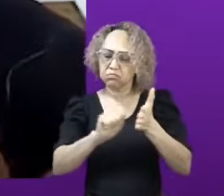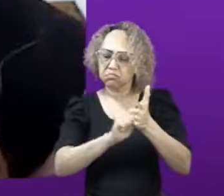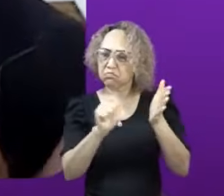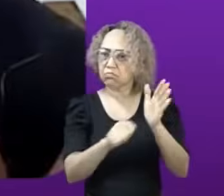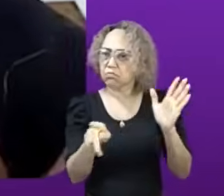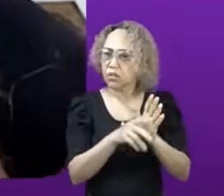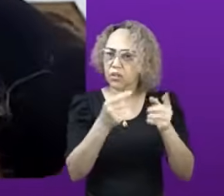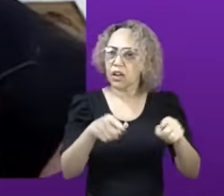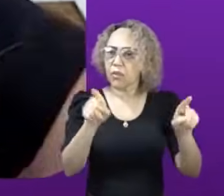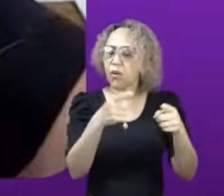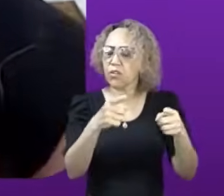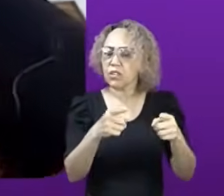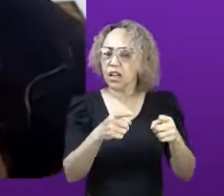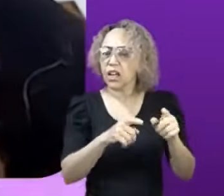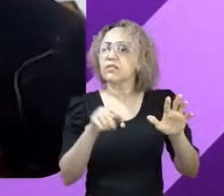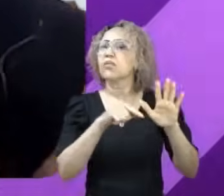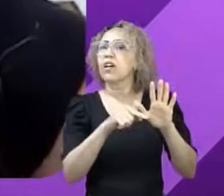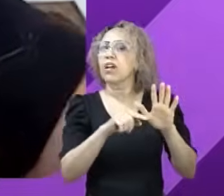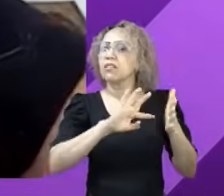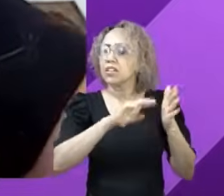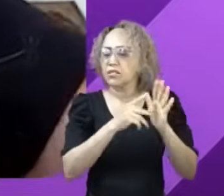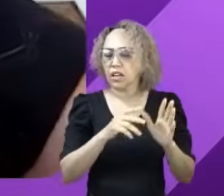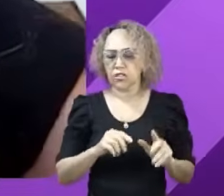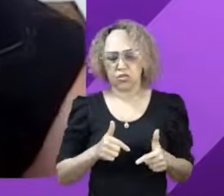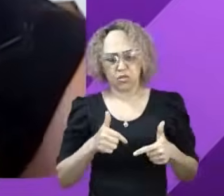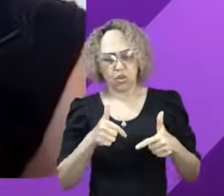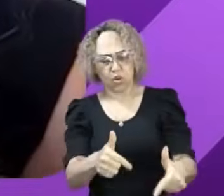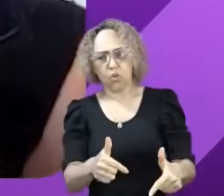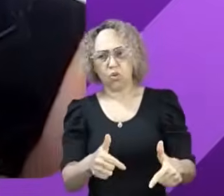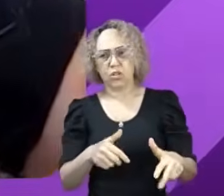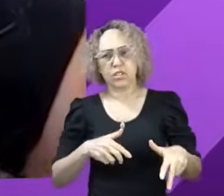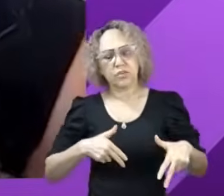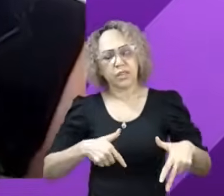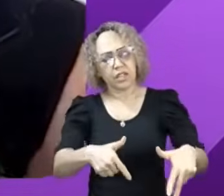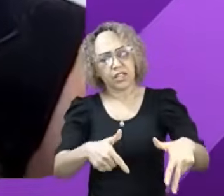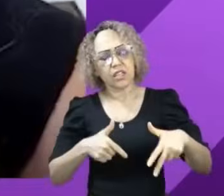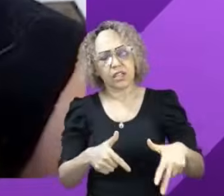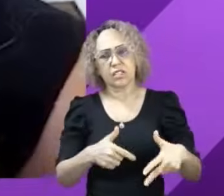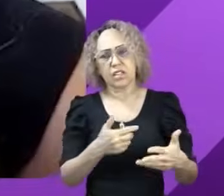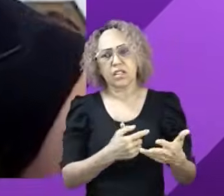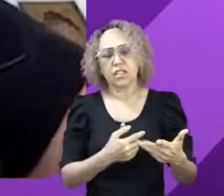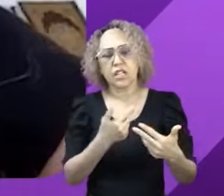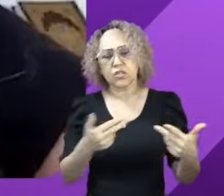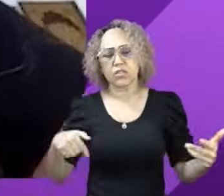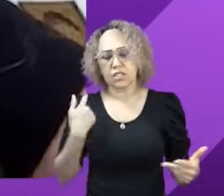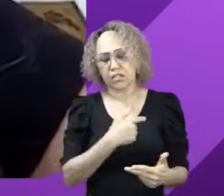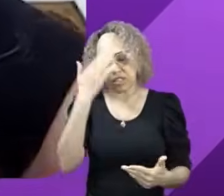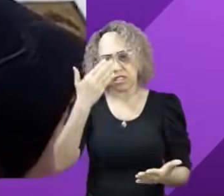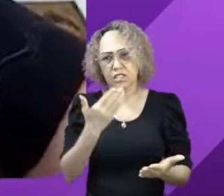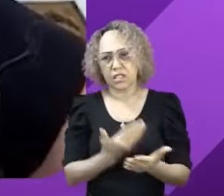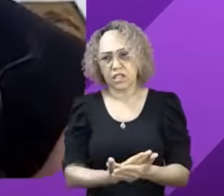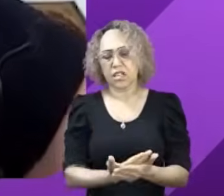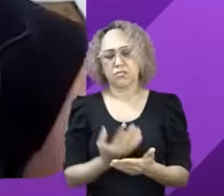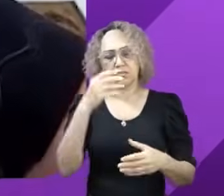manter sempre essa mensagem de luta, de militância e das coisas que a gente acredita. Isso a gente leva na